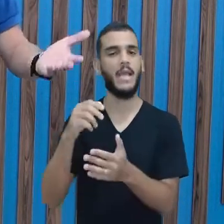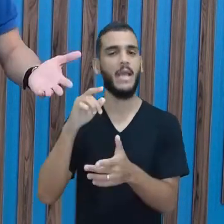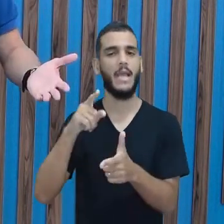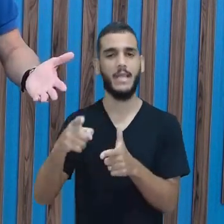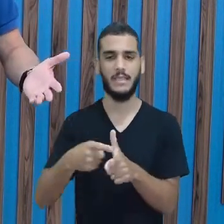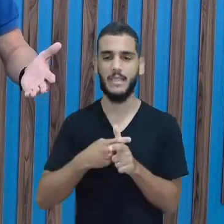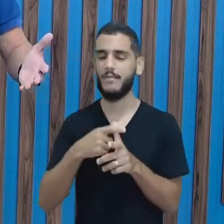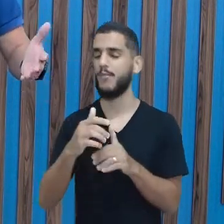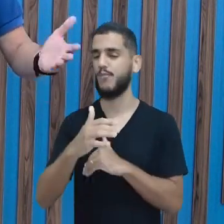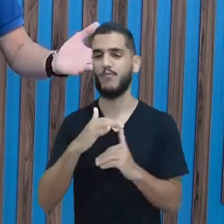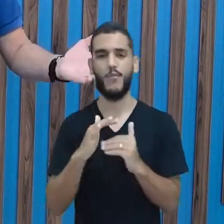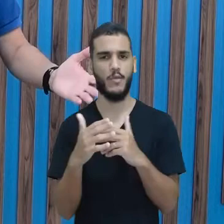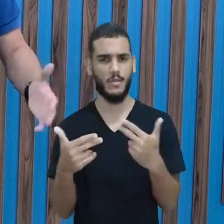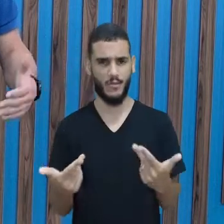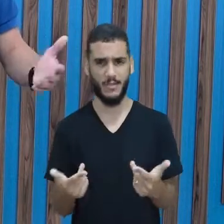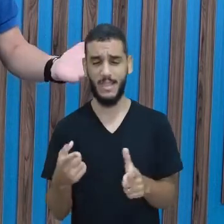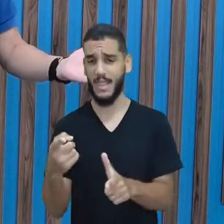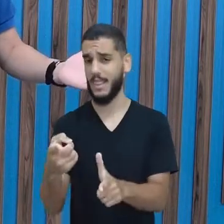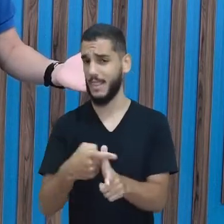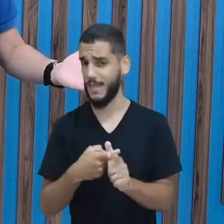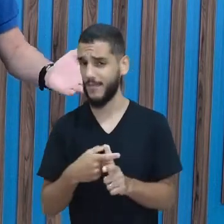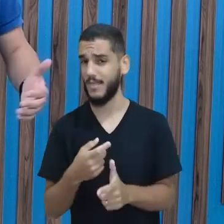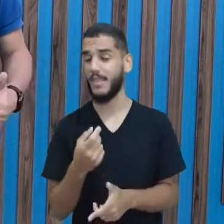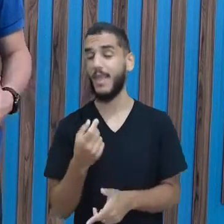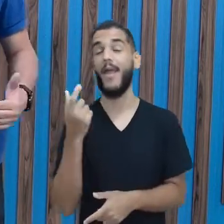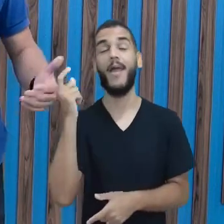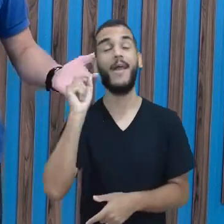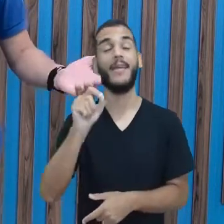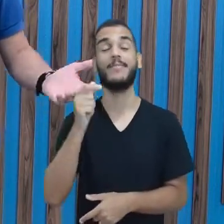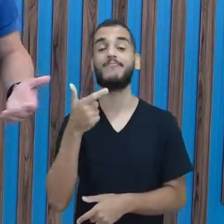etc. Né? E dívidas, quem é que não tem? Pois é.